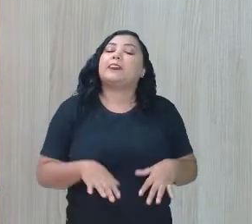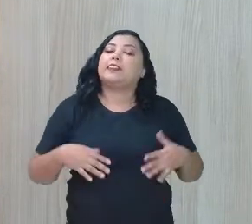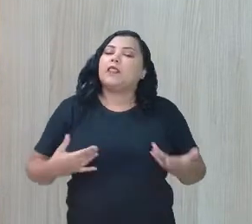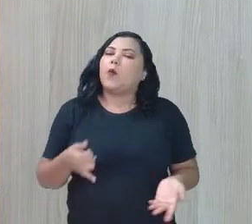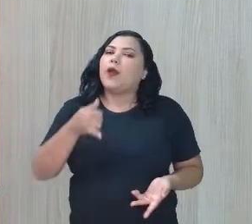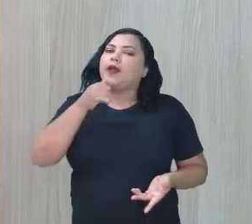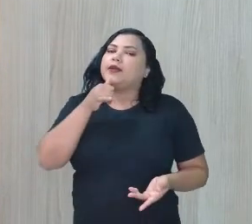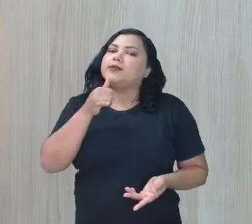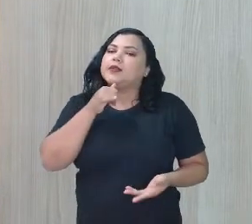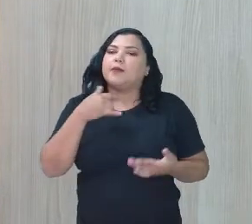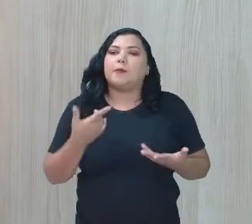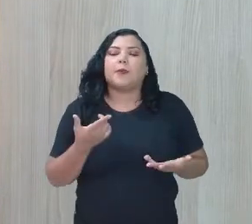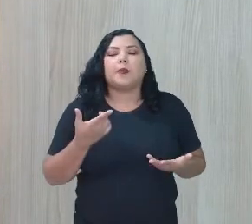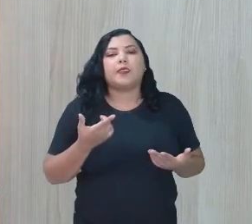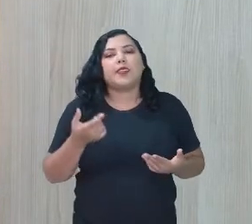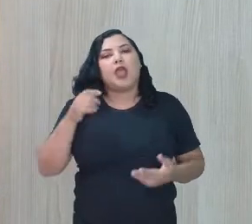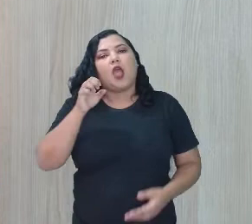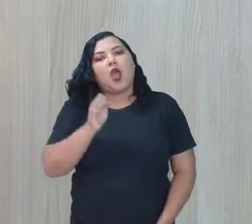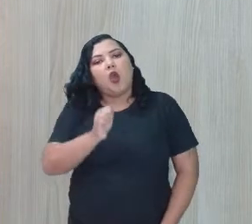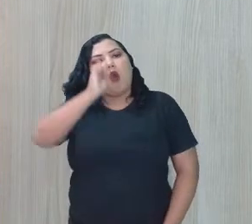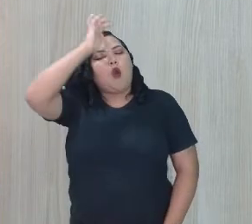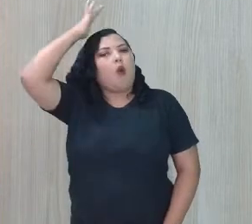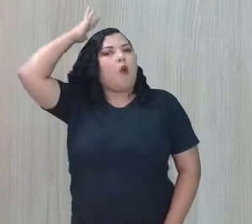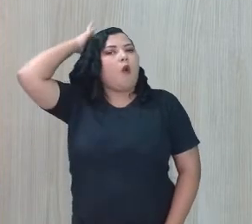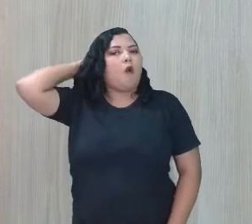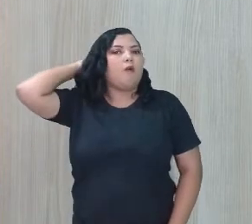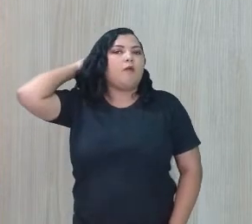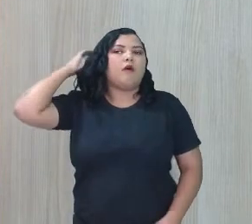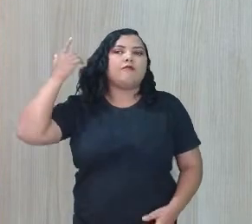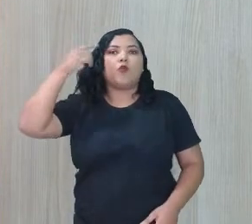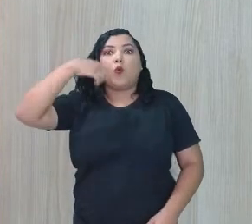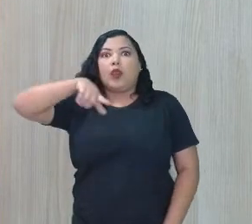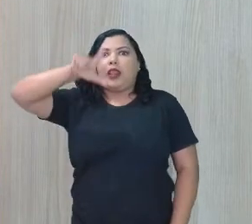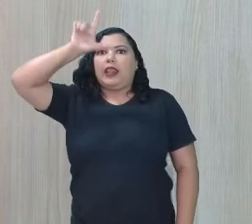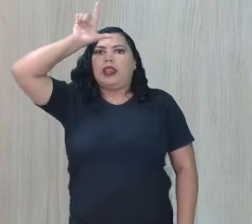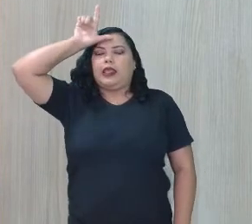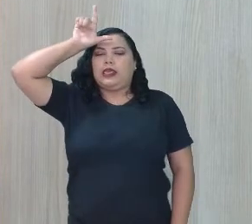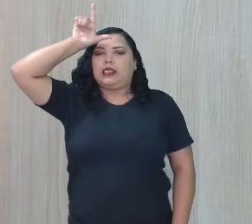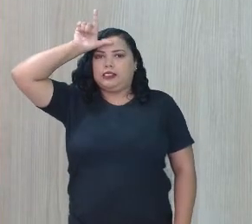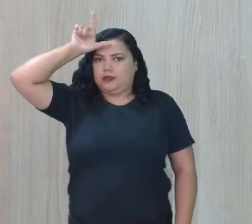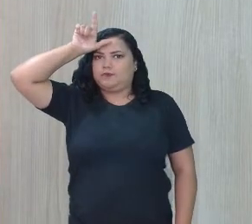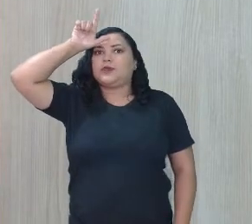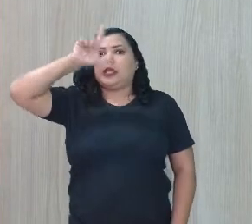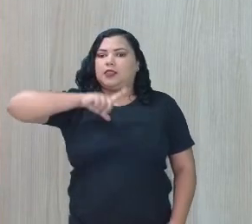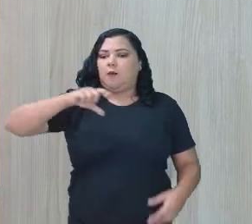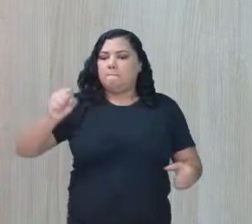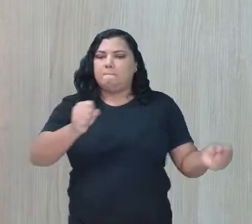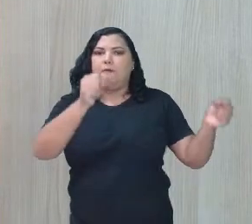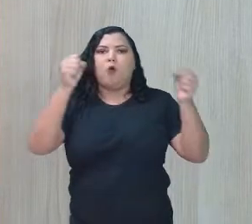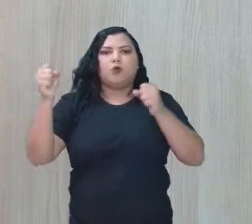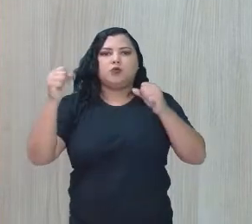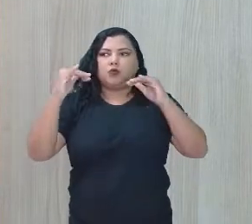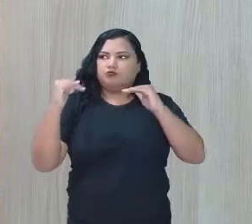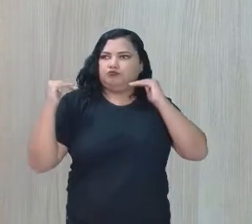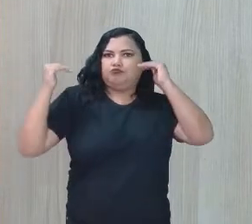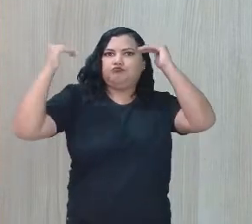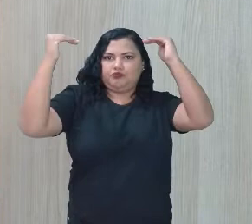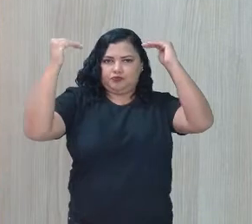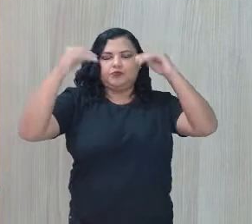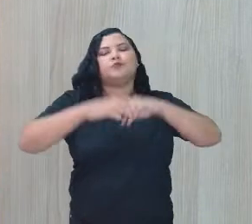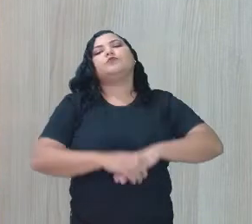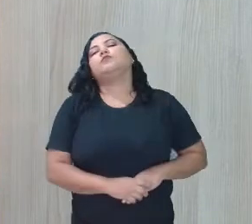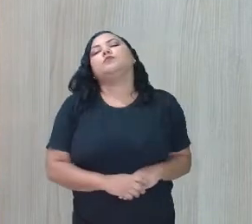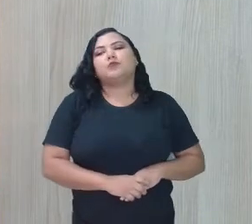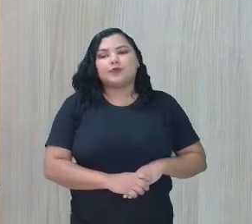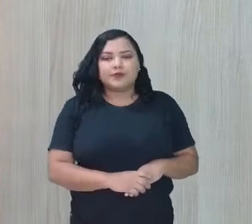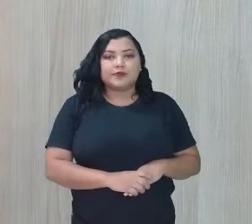Estado, né, que se estabeleceu como hegemônico, né? O que a gente fala de hegemônico, né? Que tem um poder acima de todos os outros, que dominou